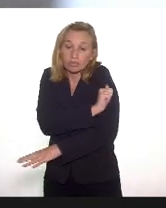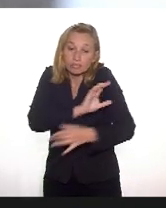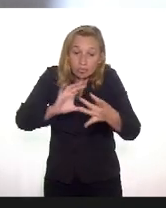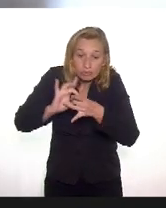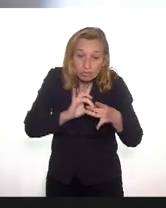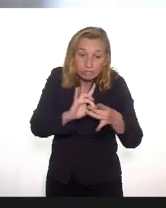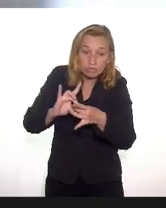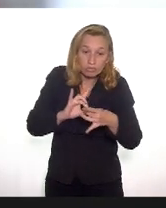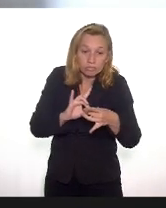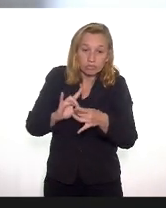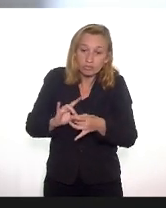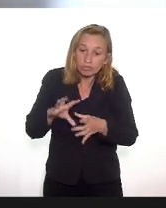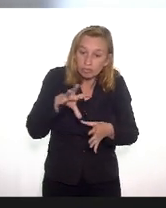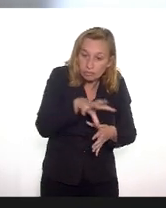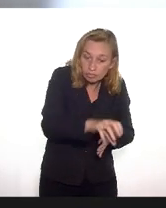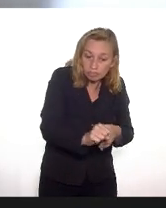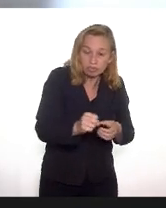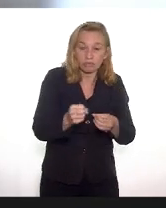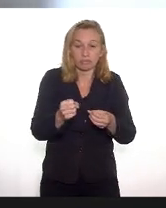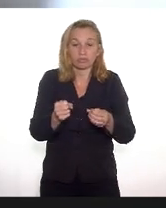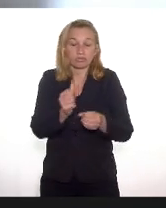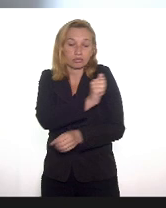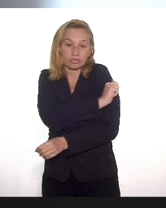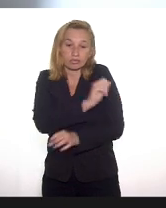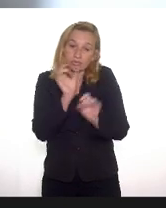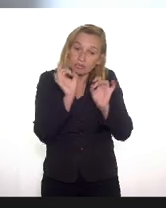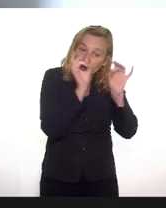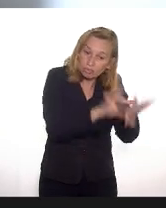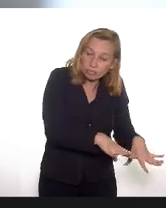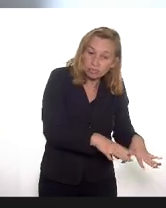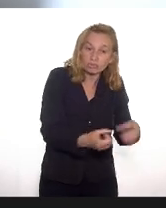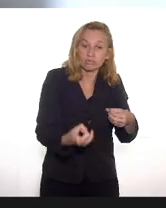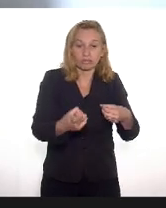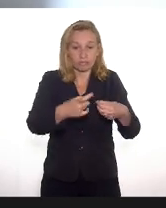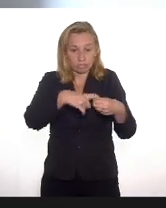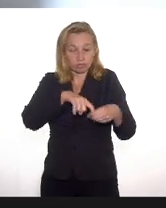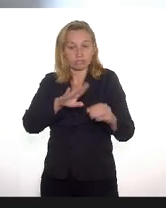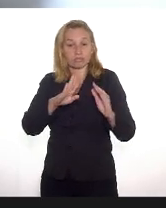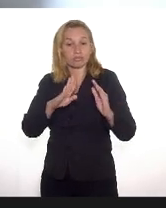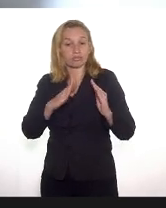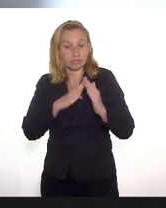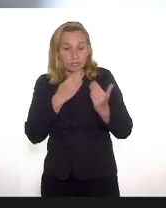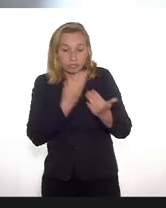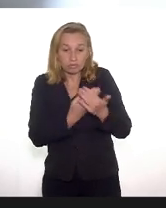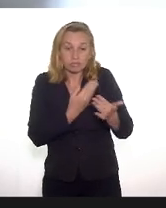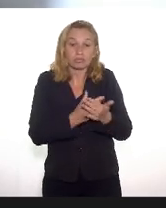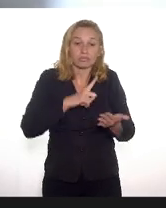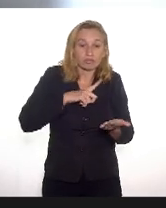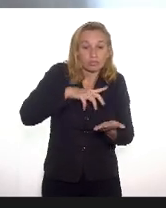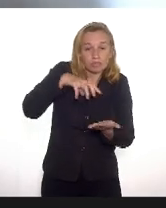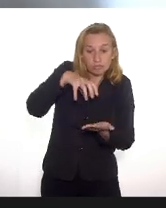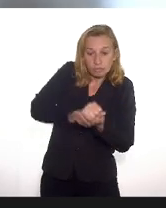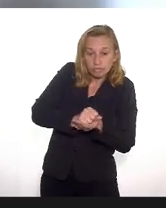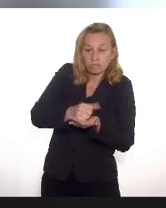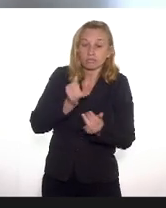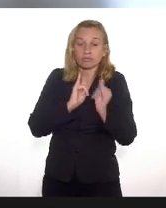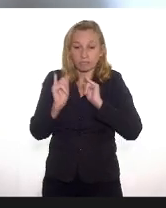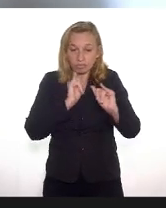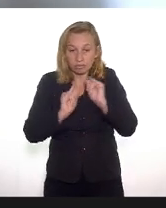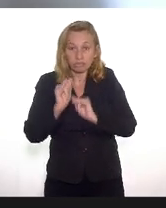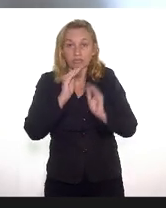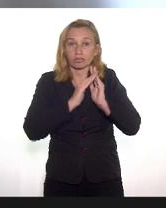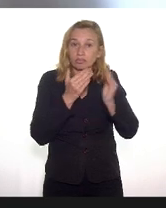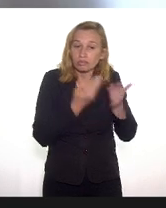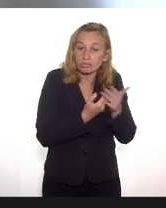para fazer a busca desses alunos que abandonaram. Né? Nós temos um cadastro, pegamos o cadastro, informamos as escolas, para que